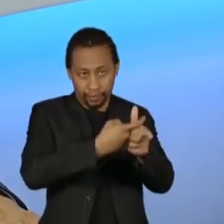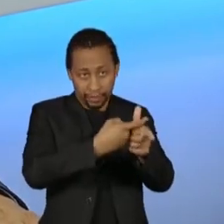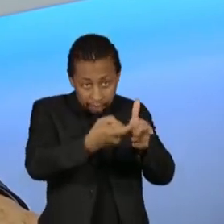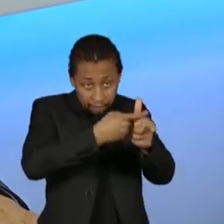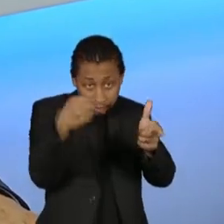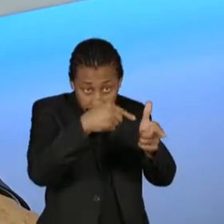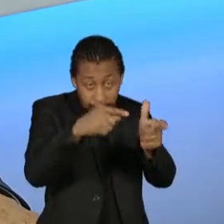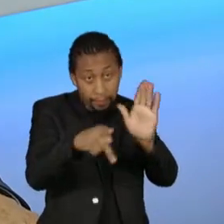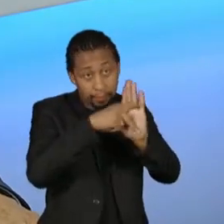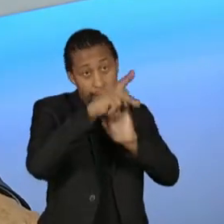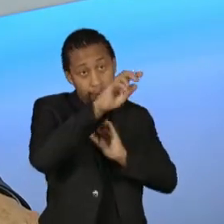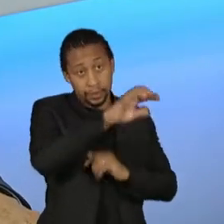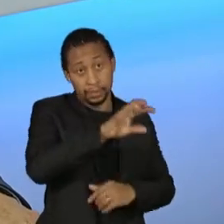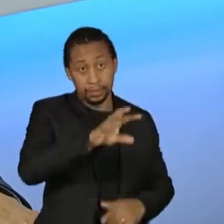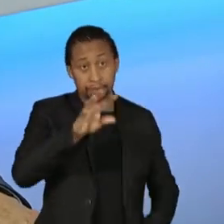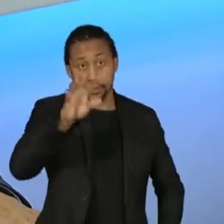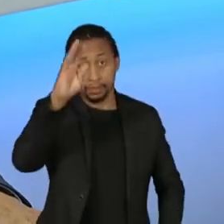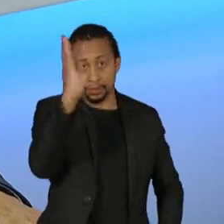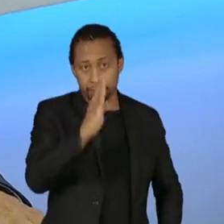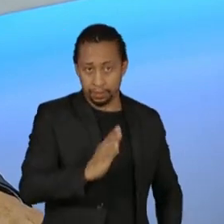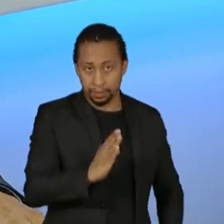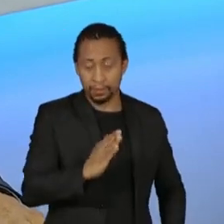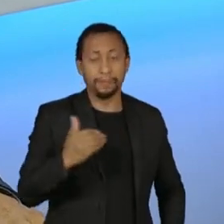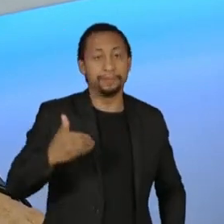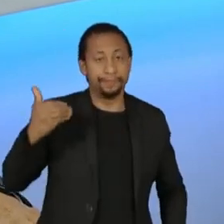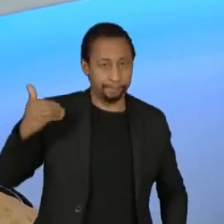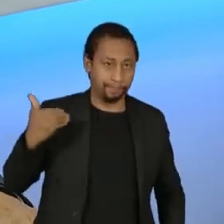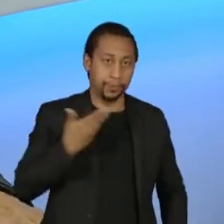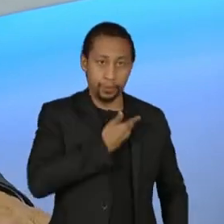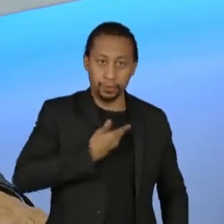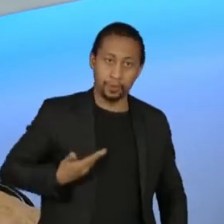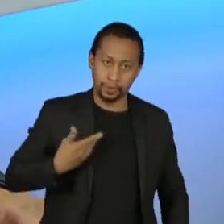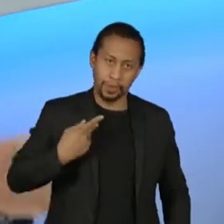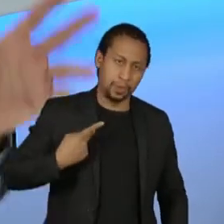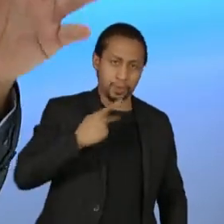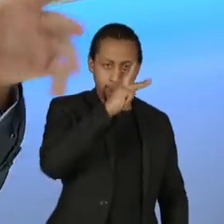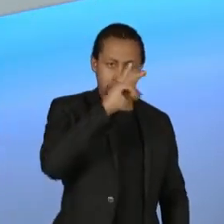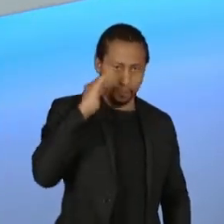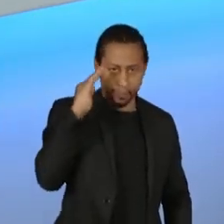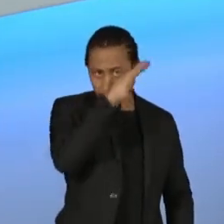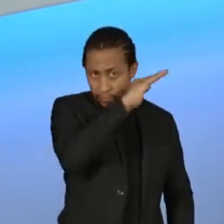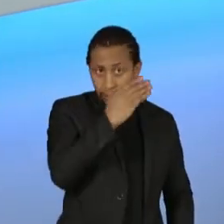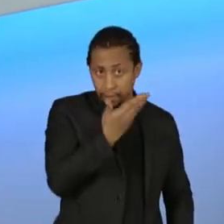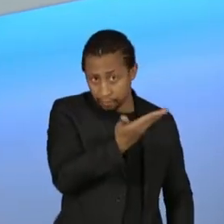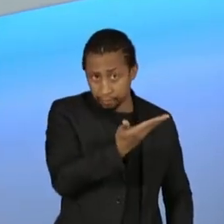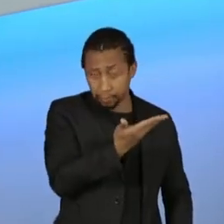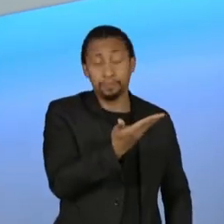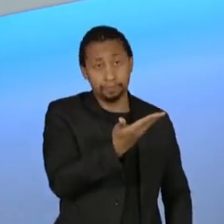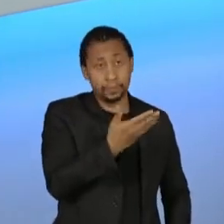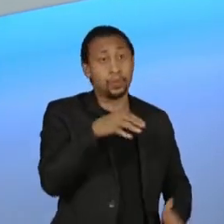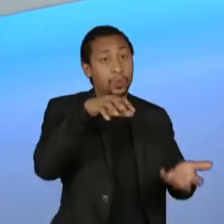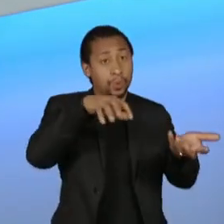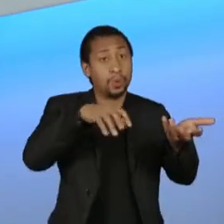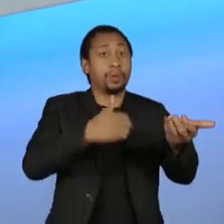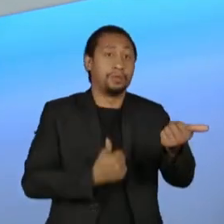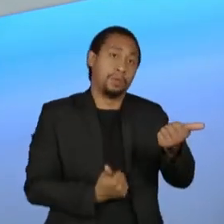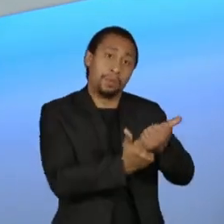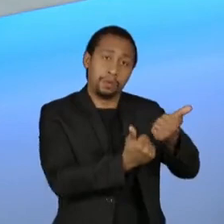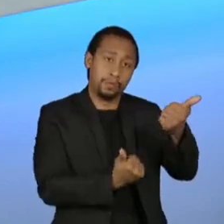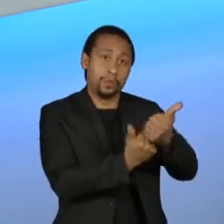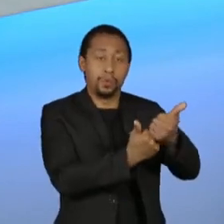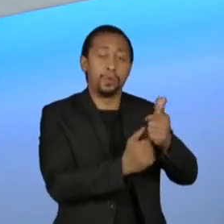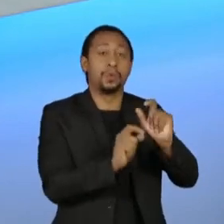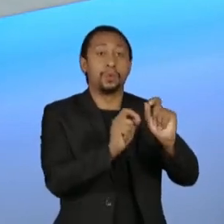viu o governo Bolsonaro, nesse ano eleitoral agora, por exemplo, com o apoio do Congresso, sim, a limitar